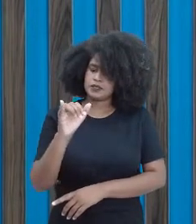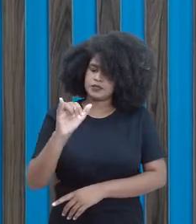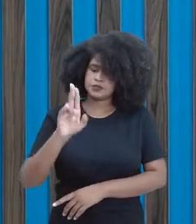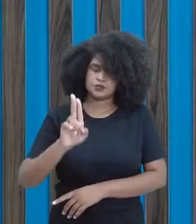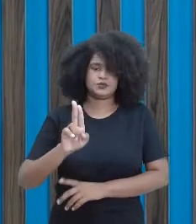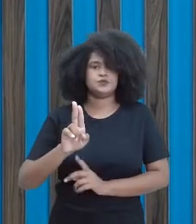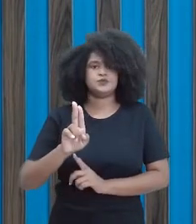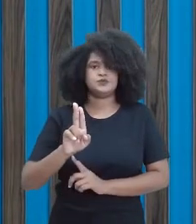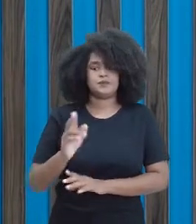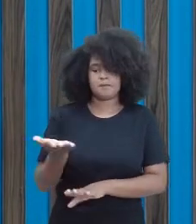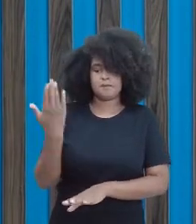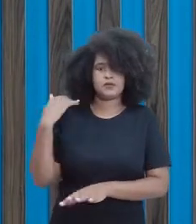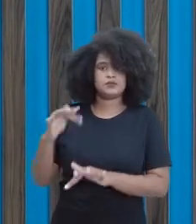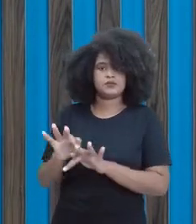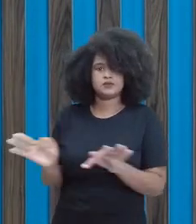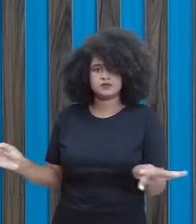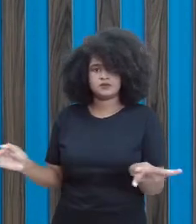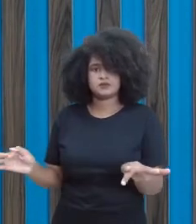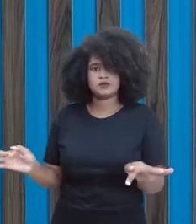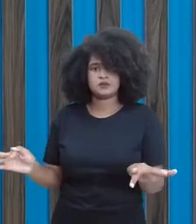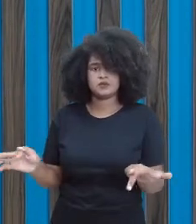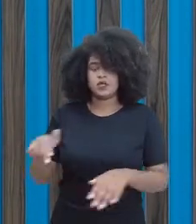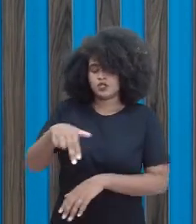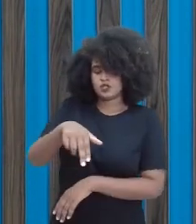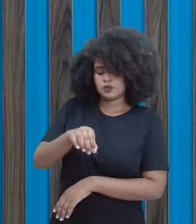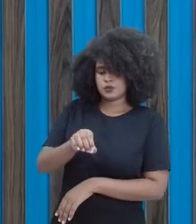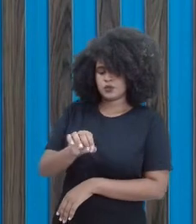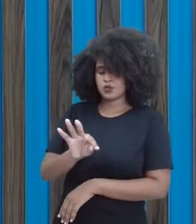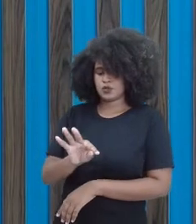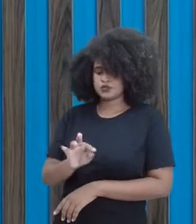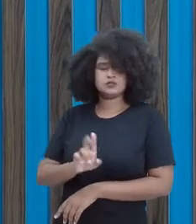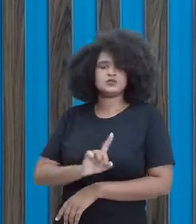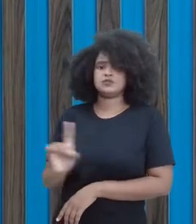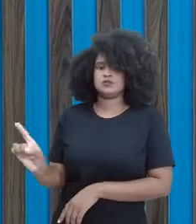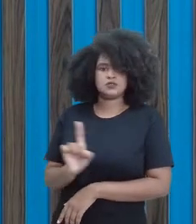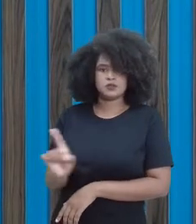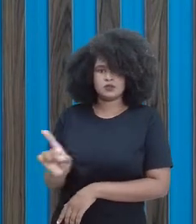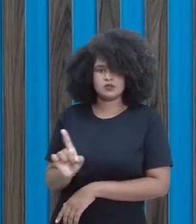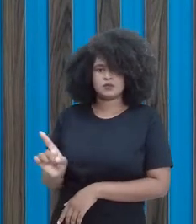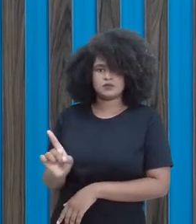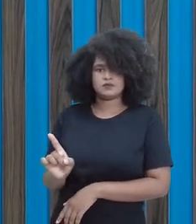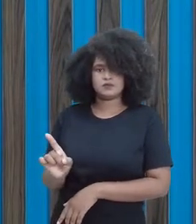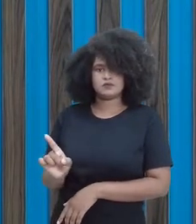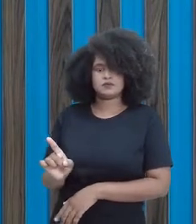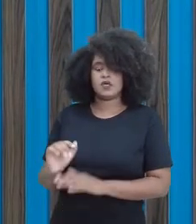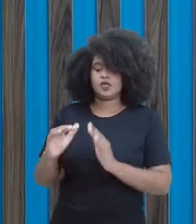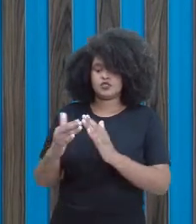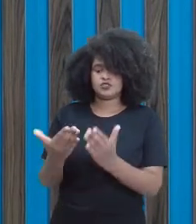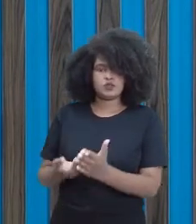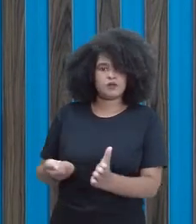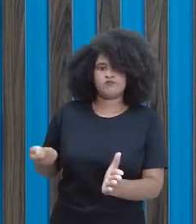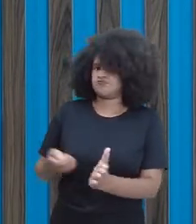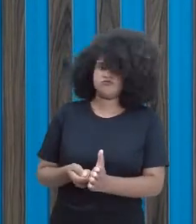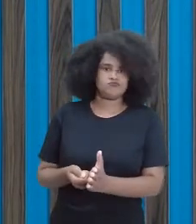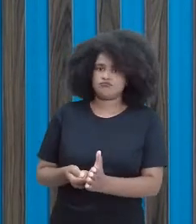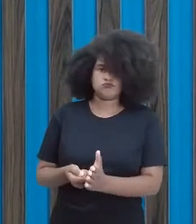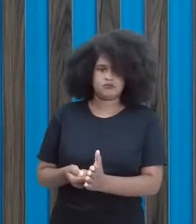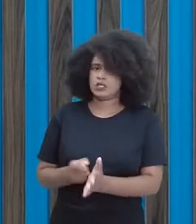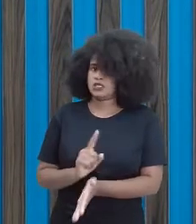aqui na negativa, o not, não estava pagando sua escola. E pediu